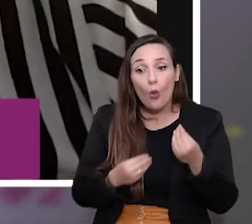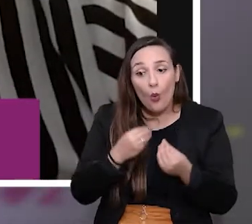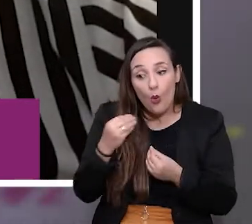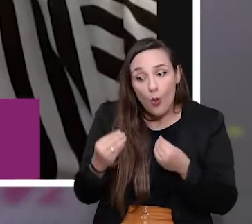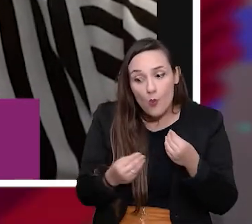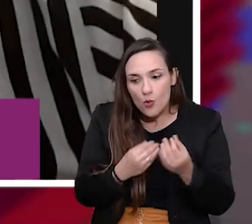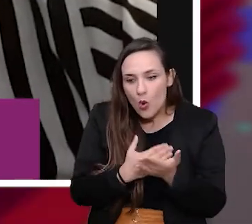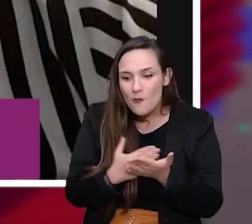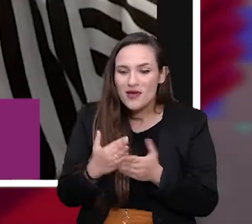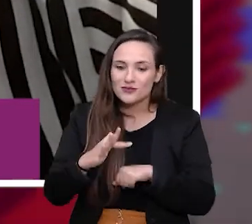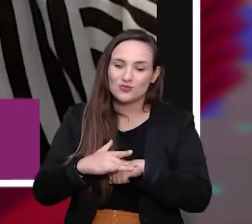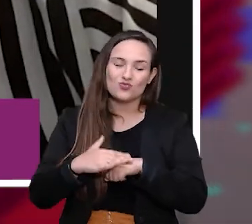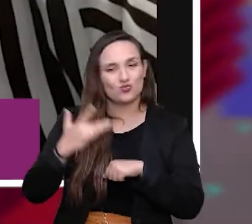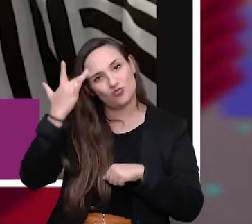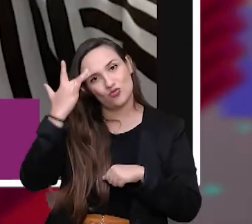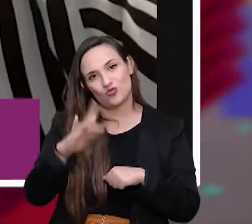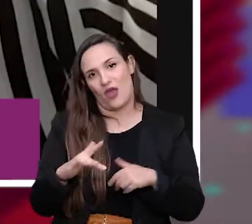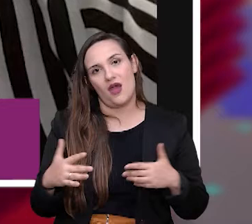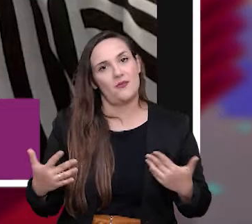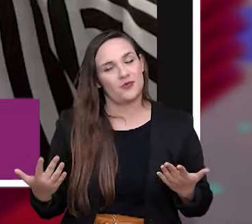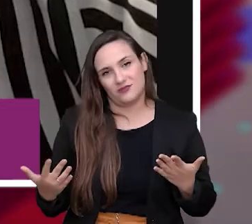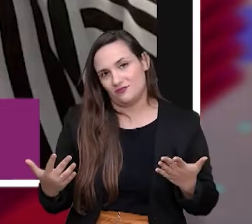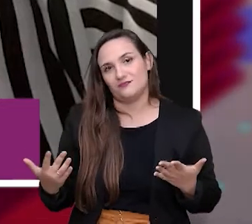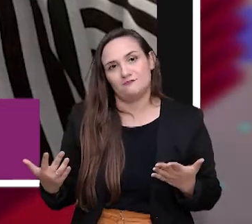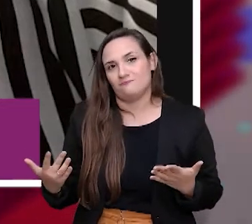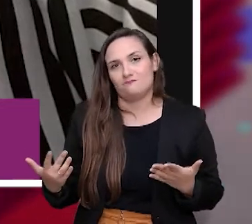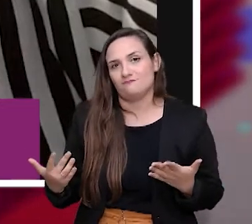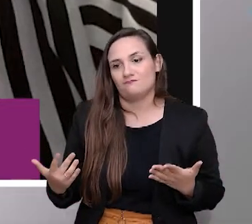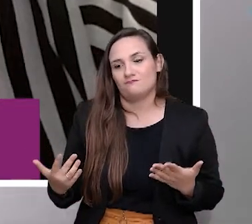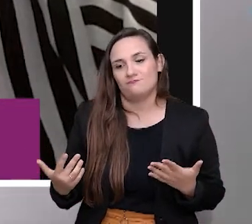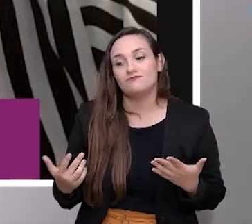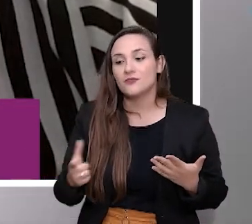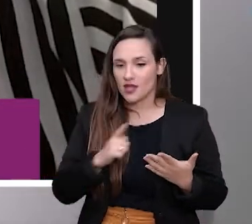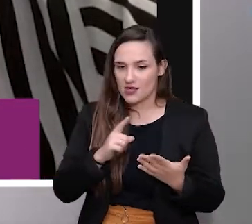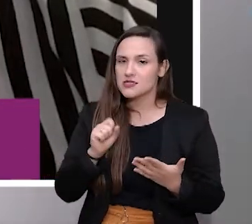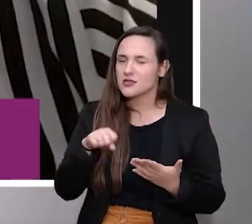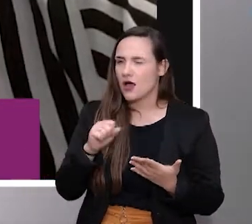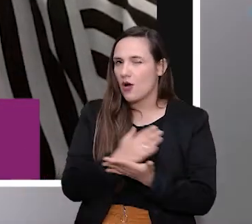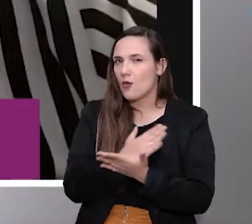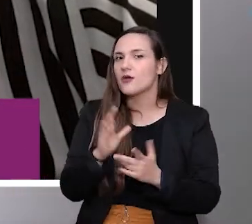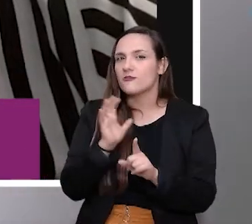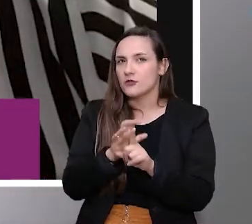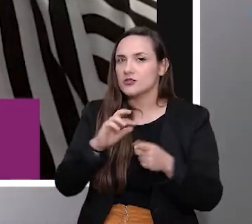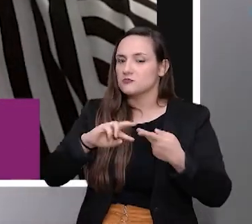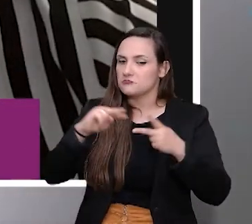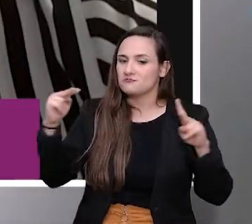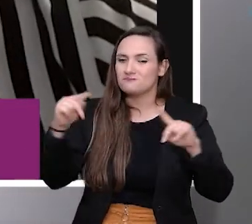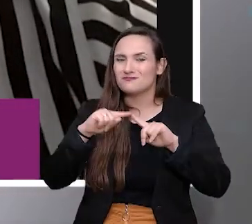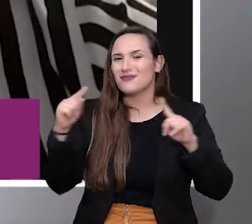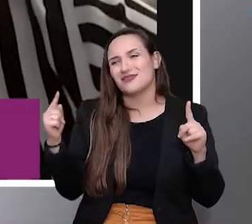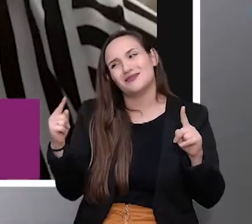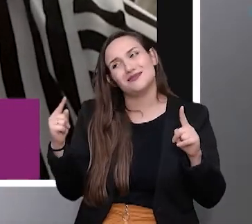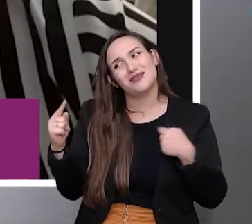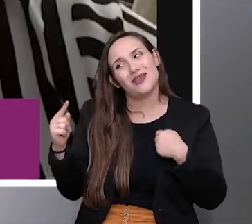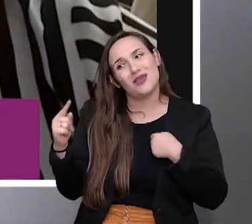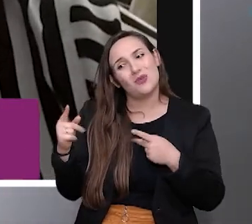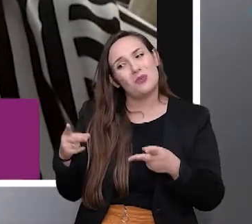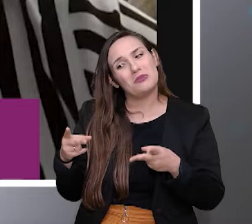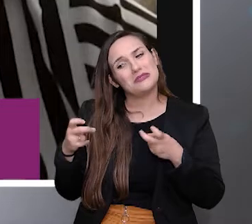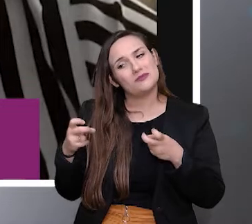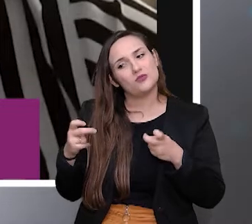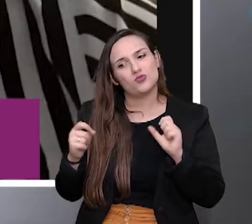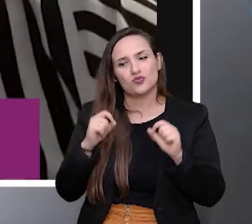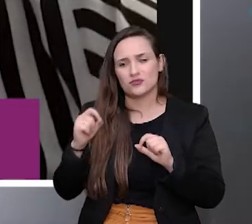desconhecida. Fala-se numa base hereditária importante, mas, pelo menos na minha